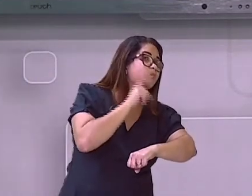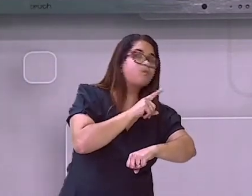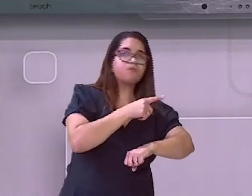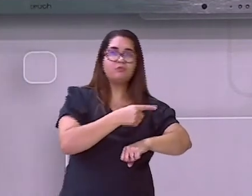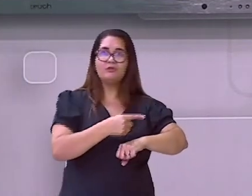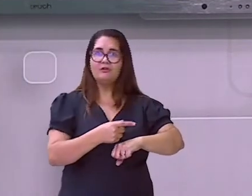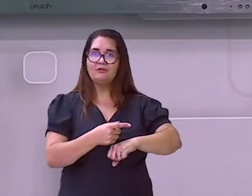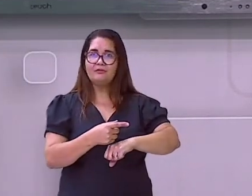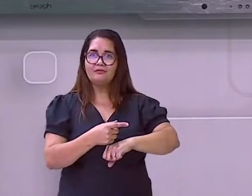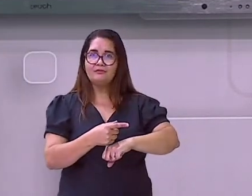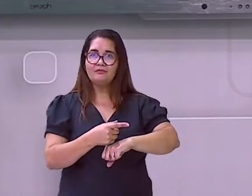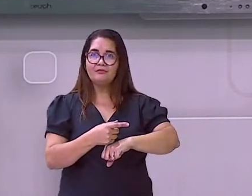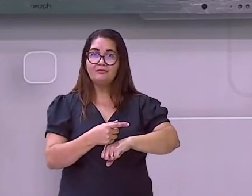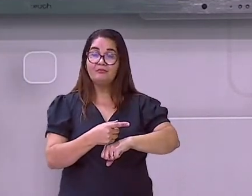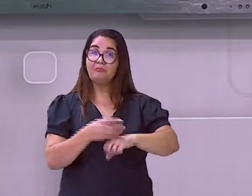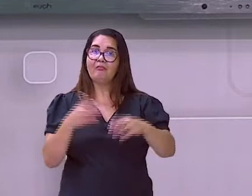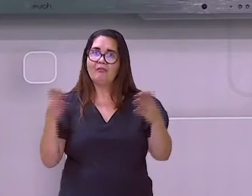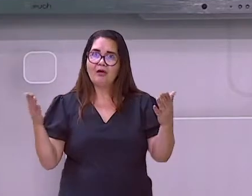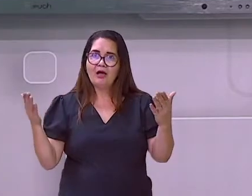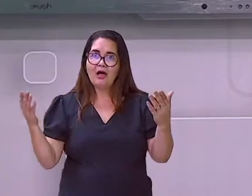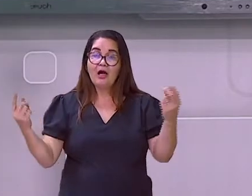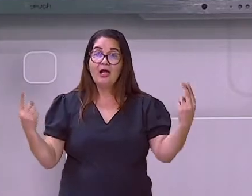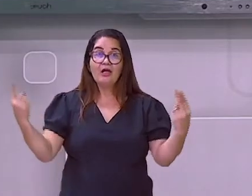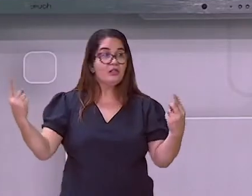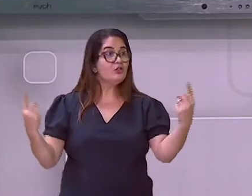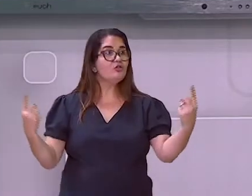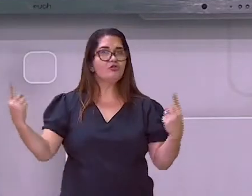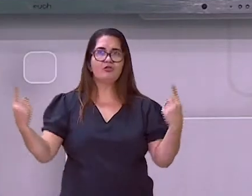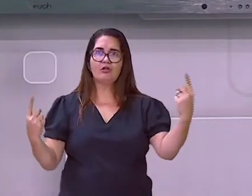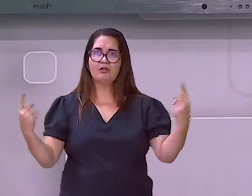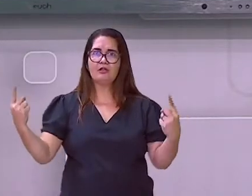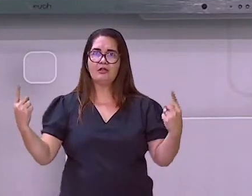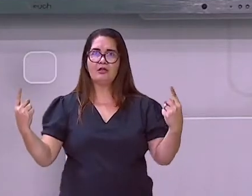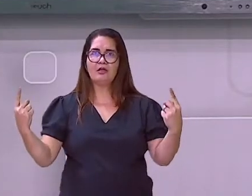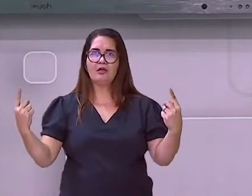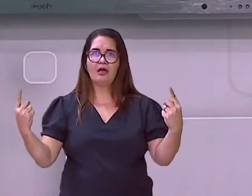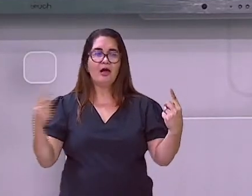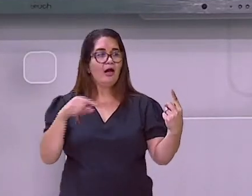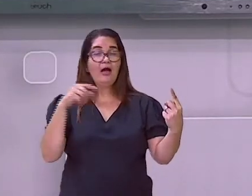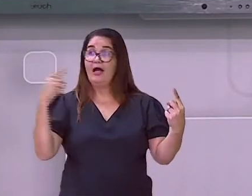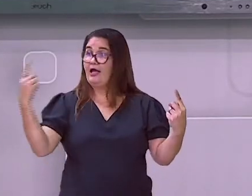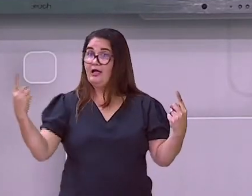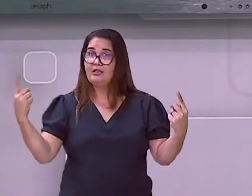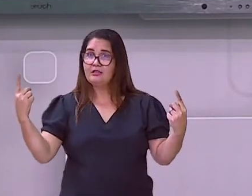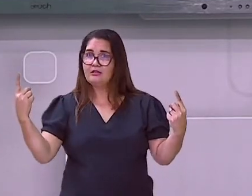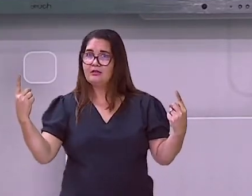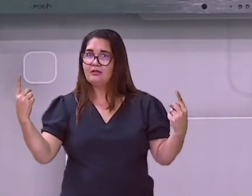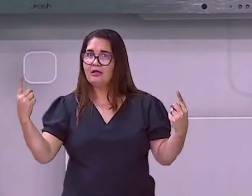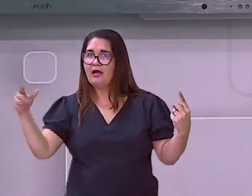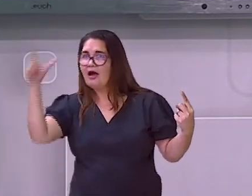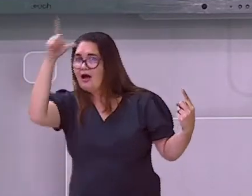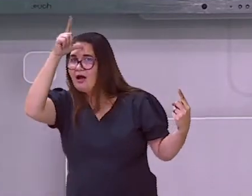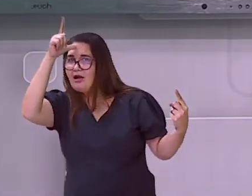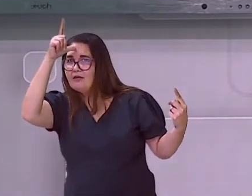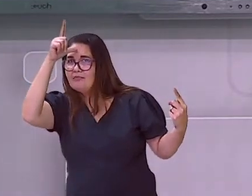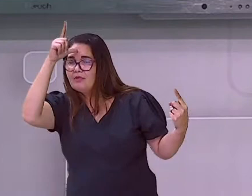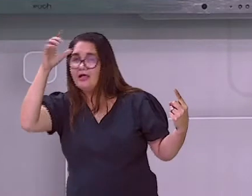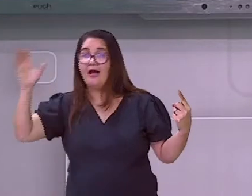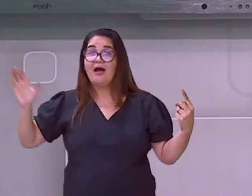Isso é importante. O número da população, para a gente